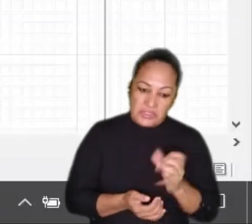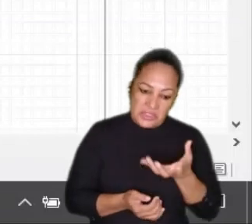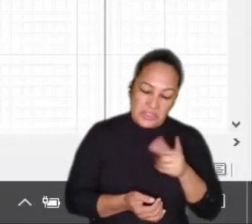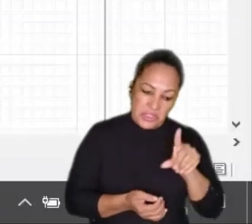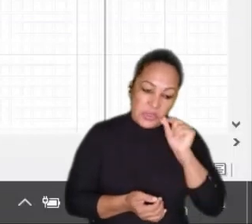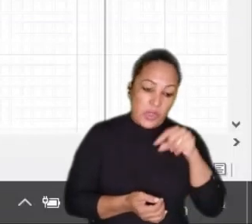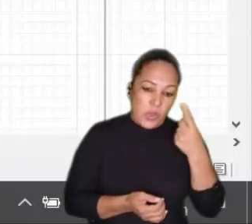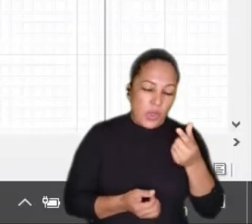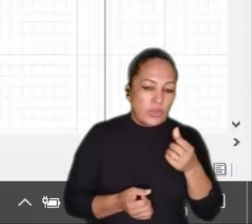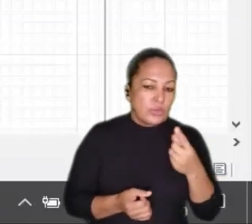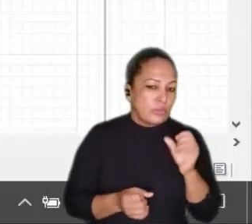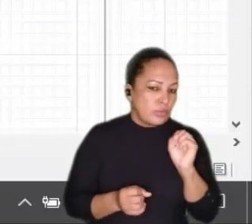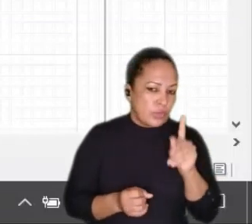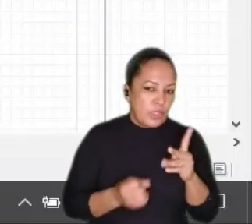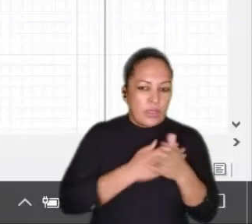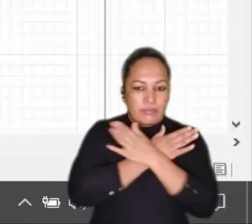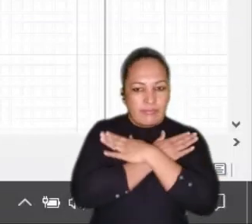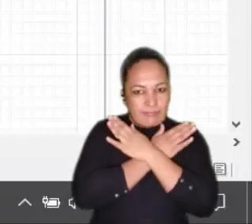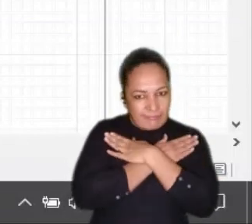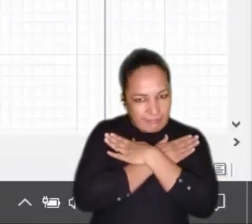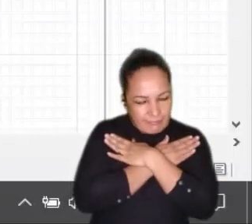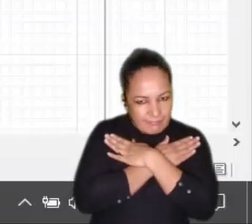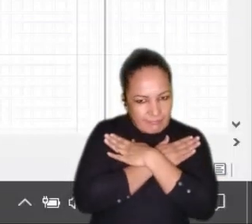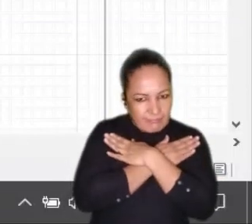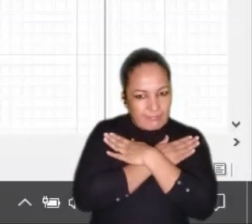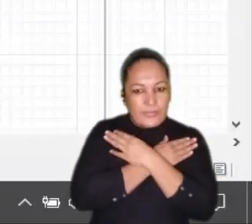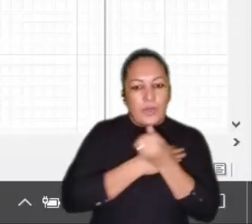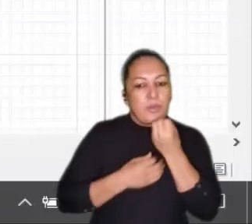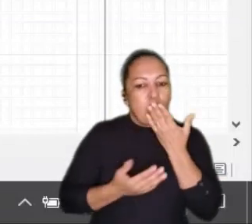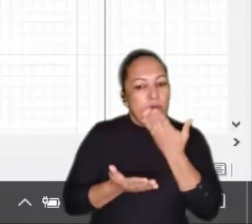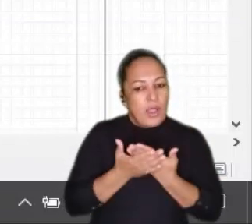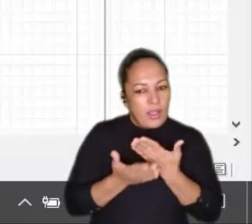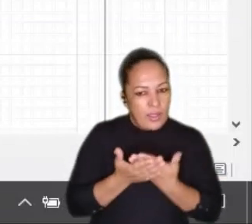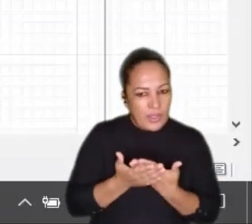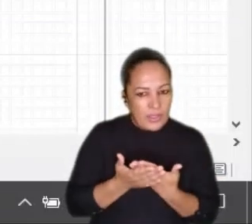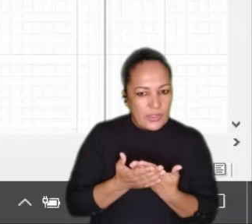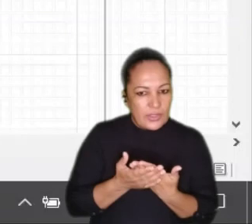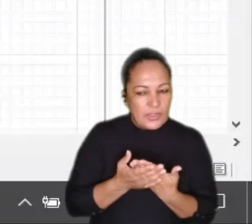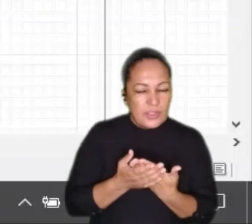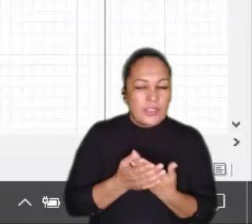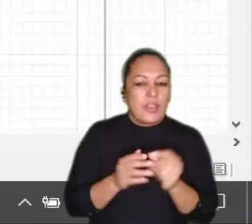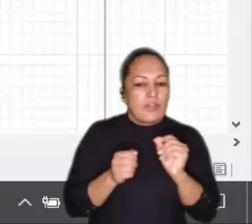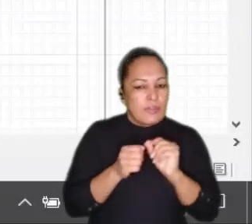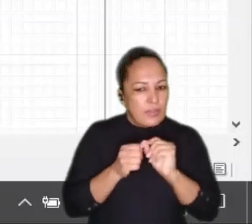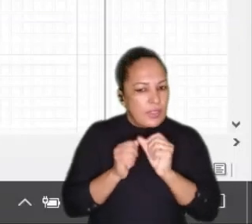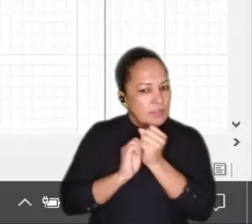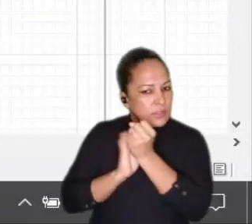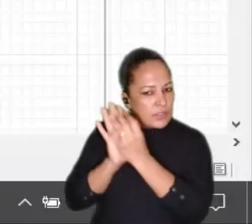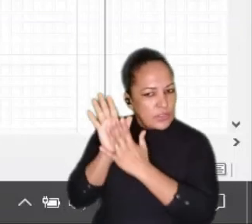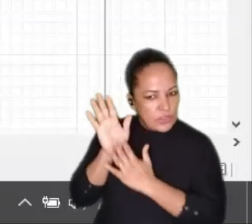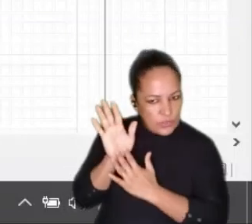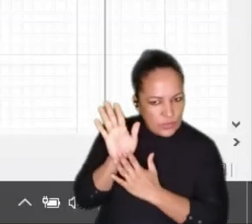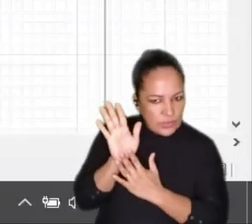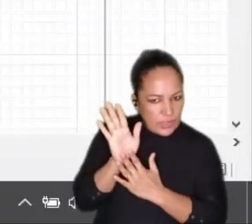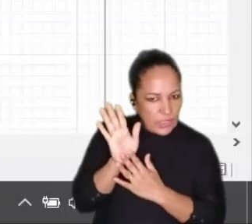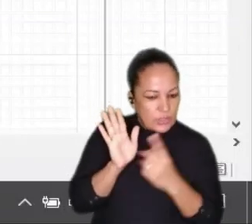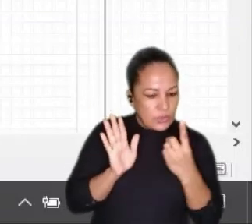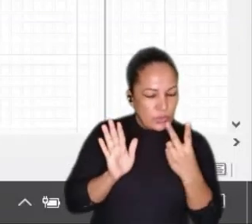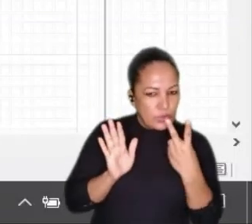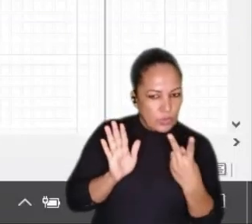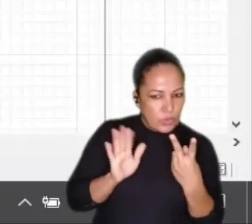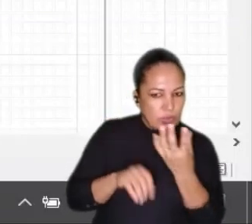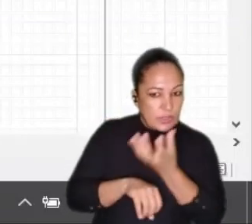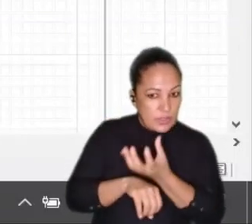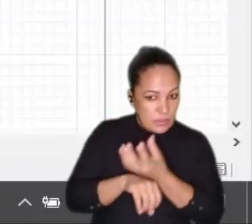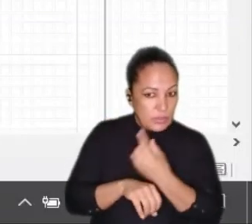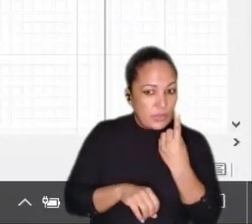bom? Então é isso, galera. Abraço, boa instalação, boa aula. Façam as atividades de